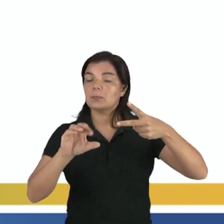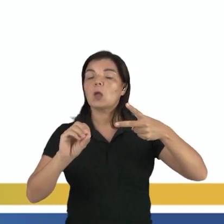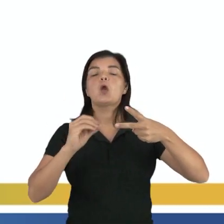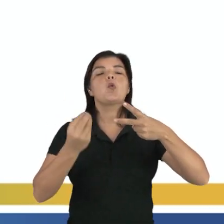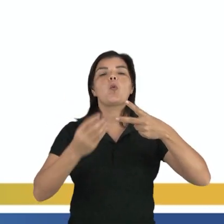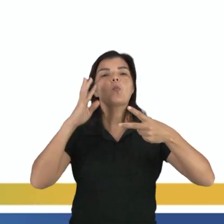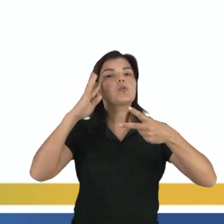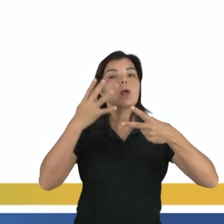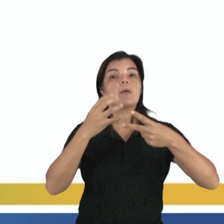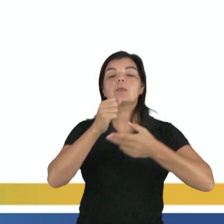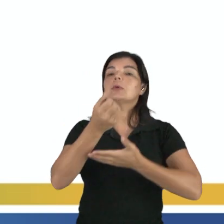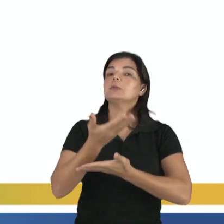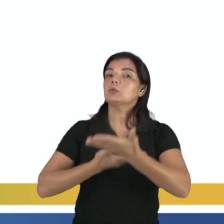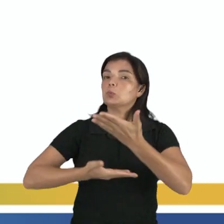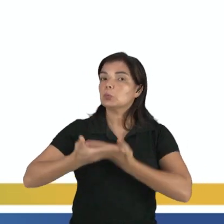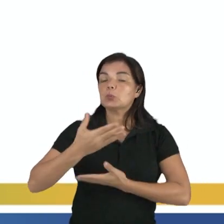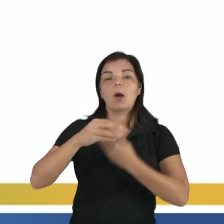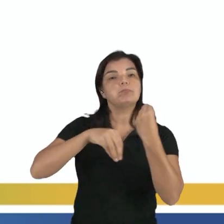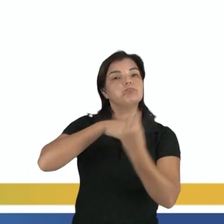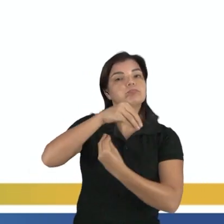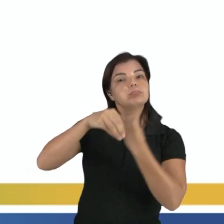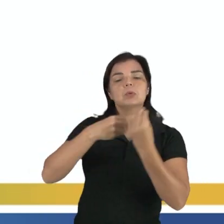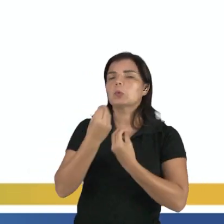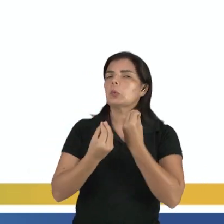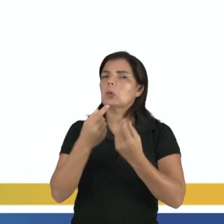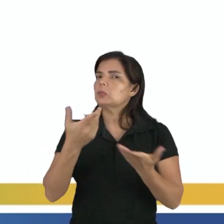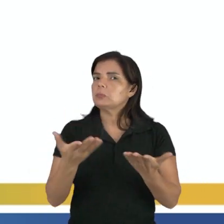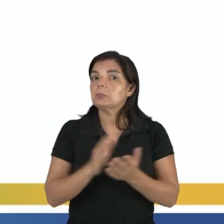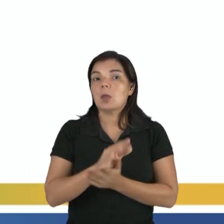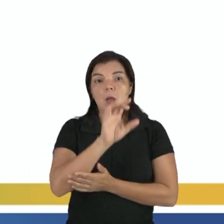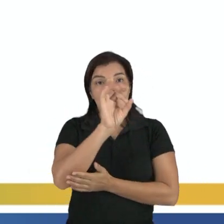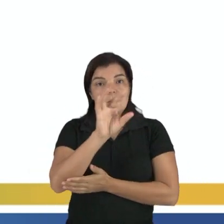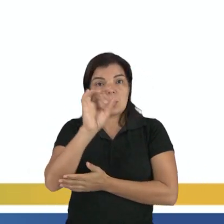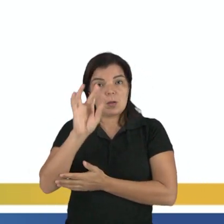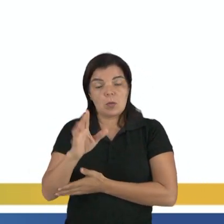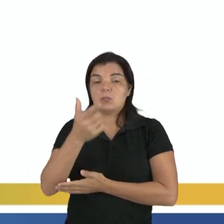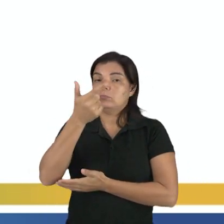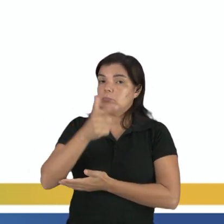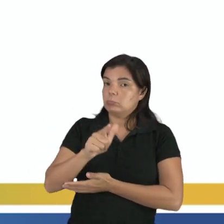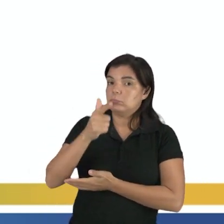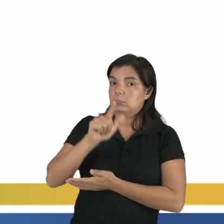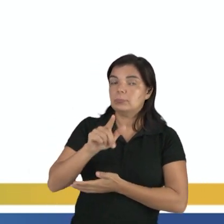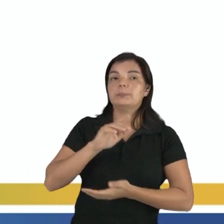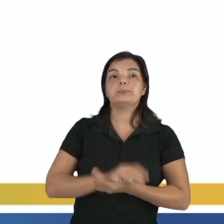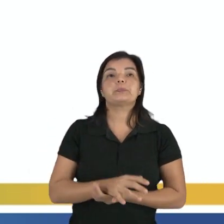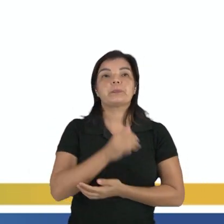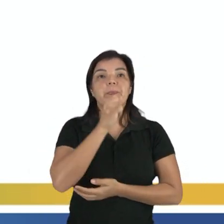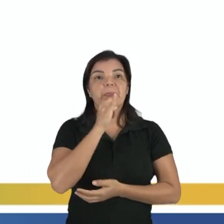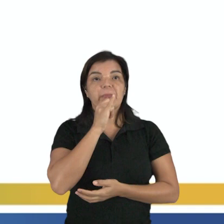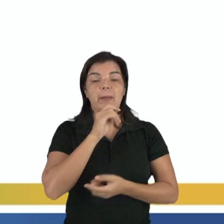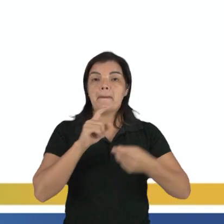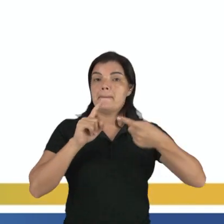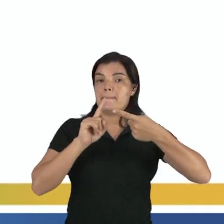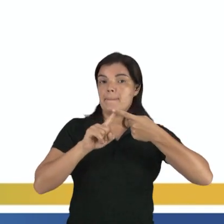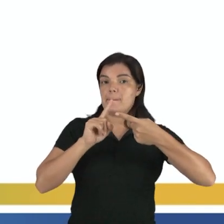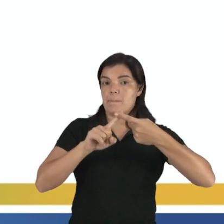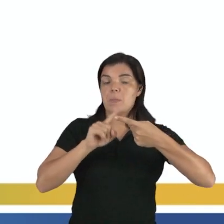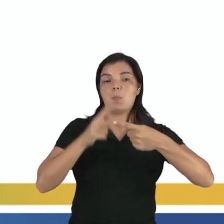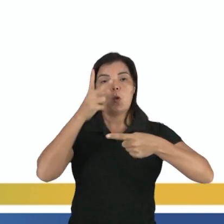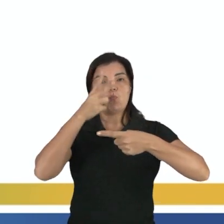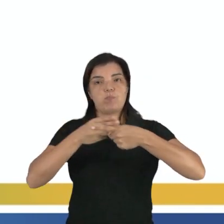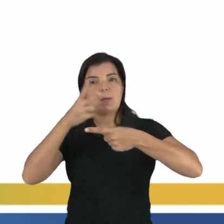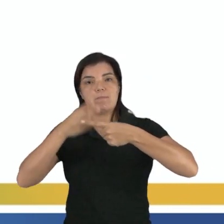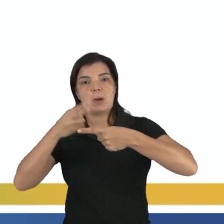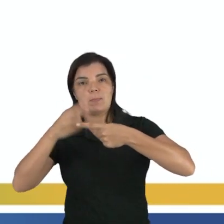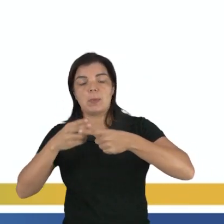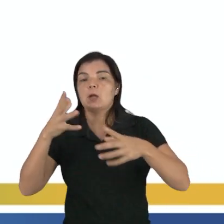como é que você resolve problemas que envolvem Associação mista né você é resolvi cada um com vem então aqui você resolver nesses dois a resistência